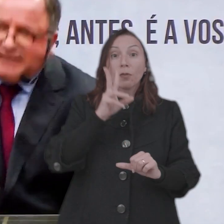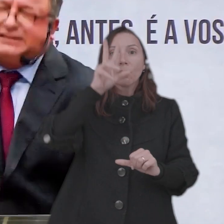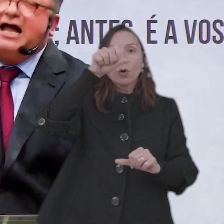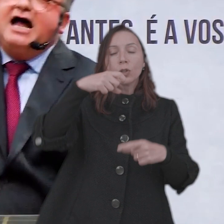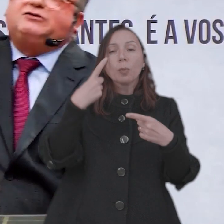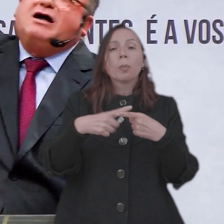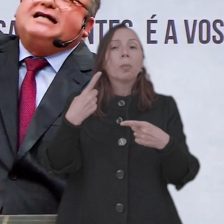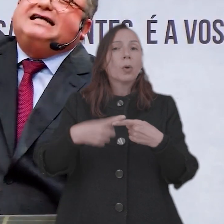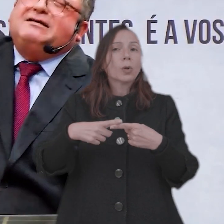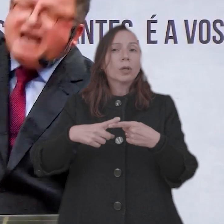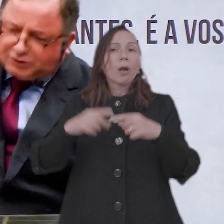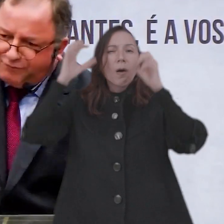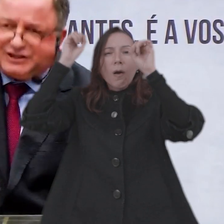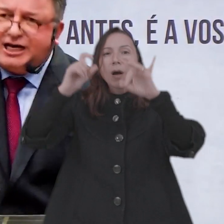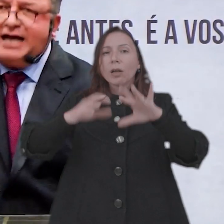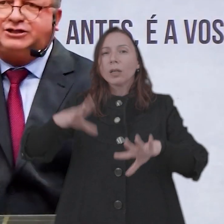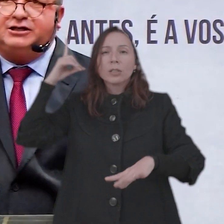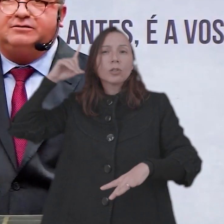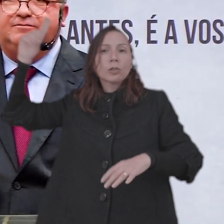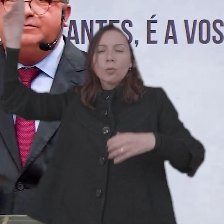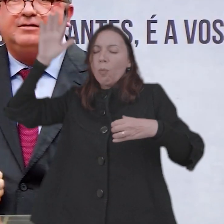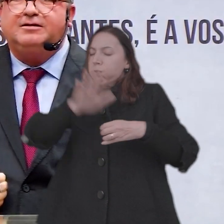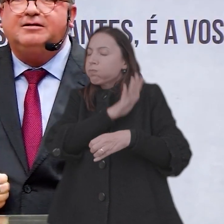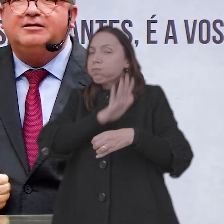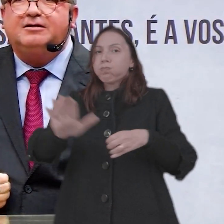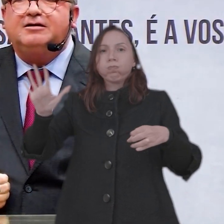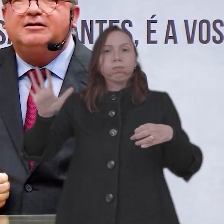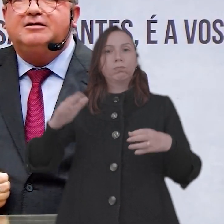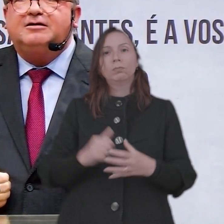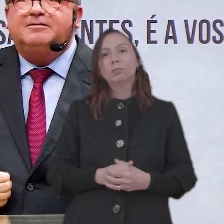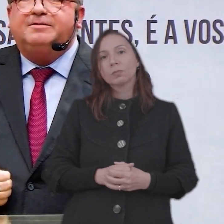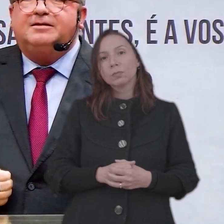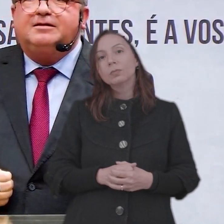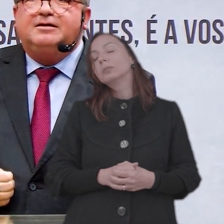me basta, a tua graça me é suficiente.